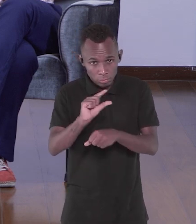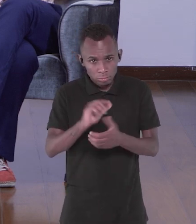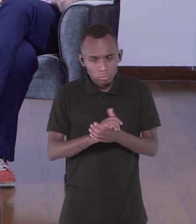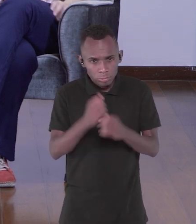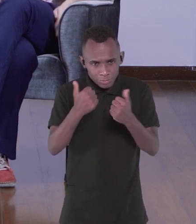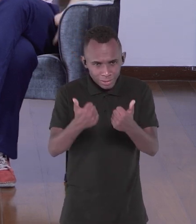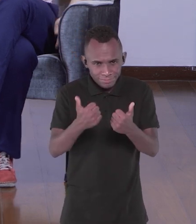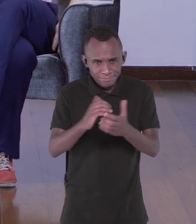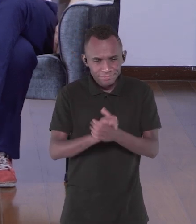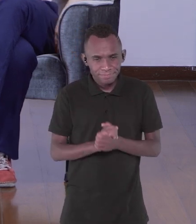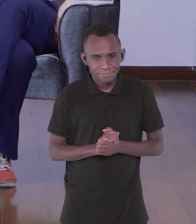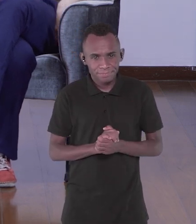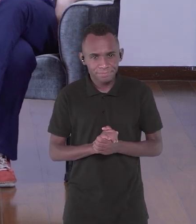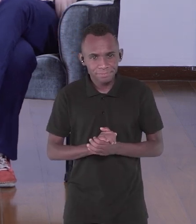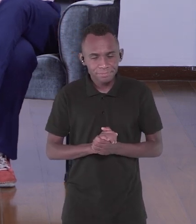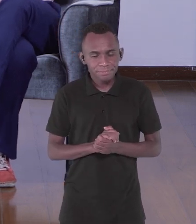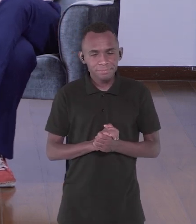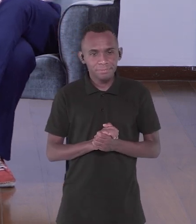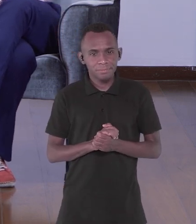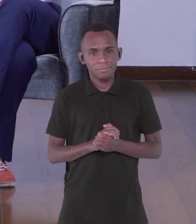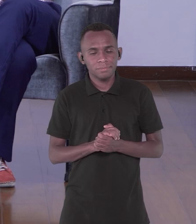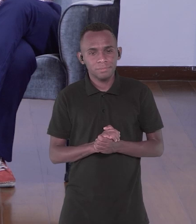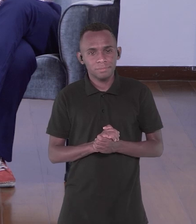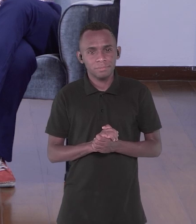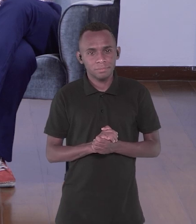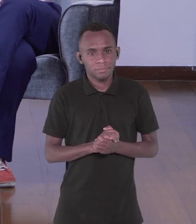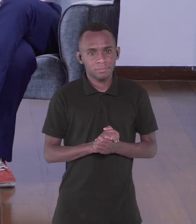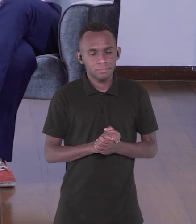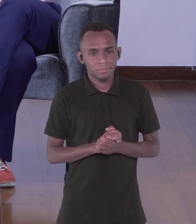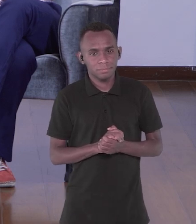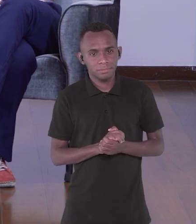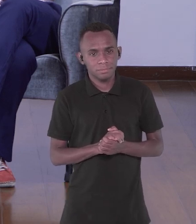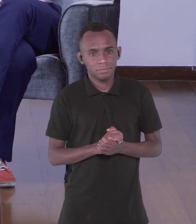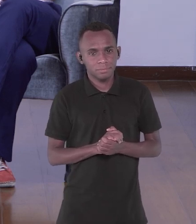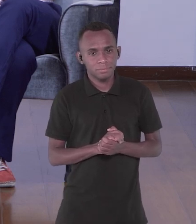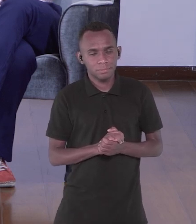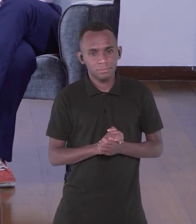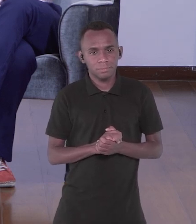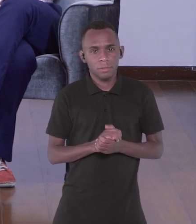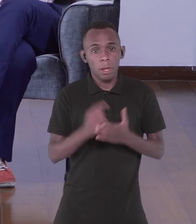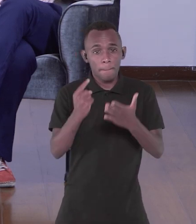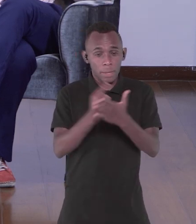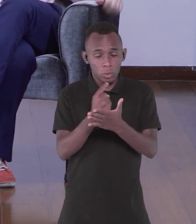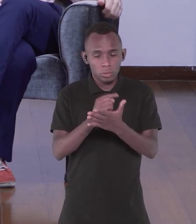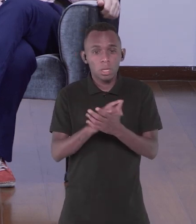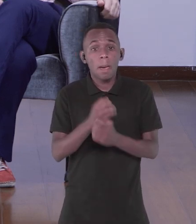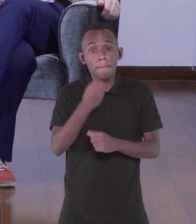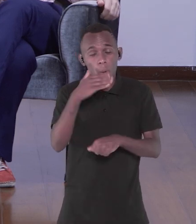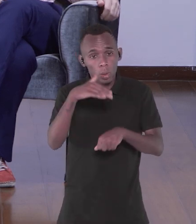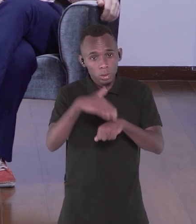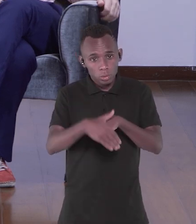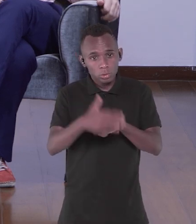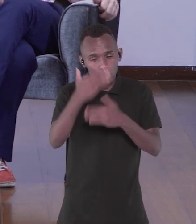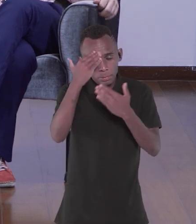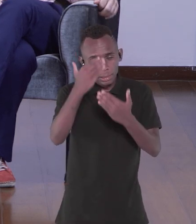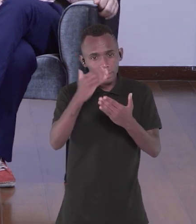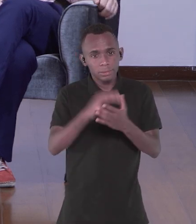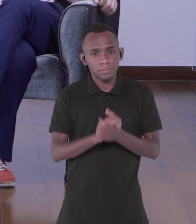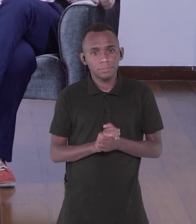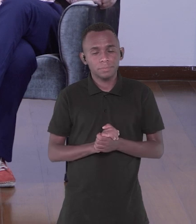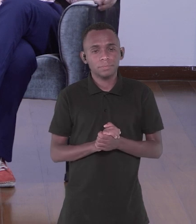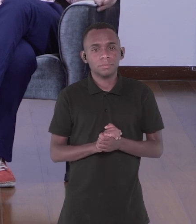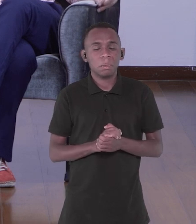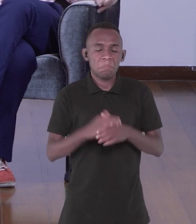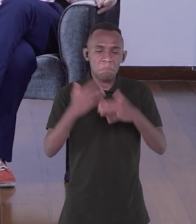bem? Pois, por favor, deixa chegar a pergunta. Boa noite. Boa noite, obrigada.